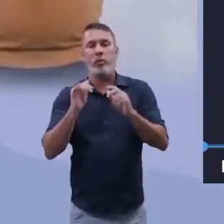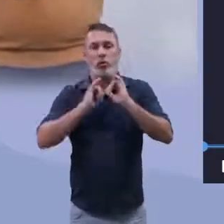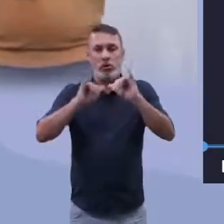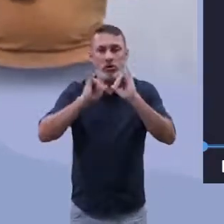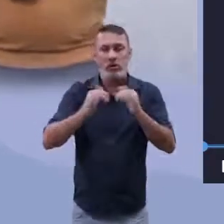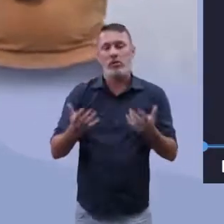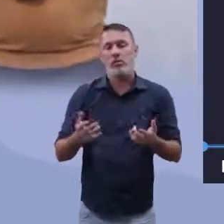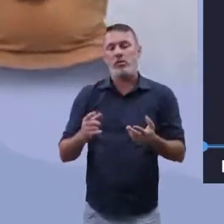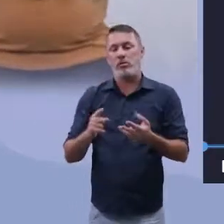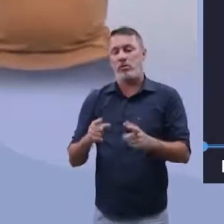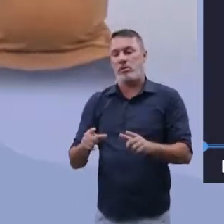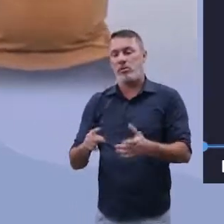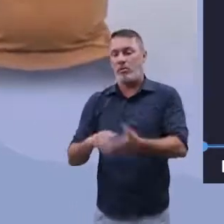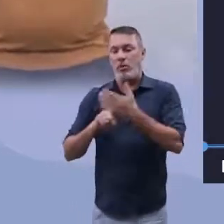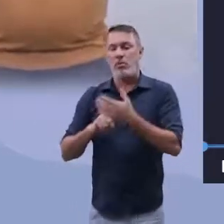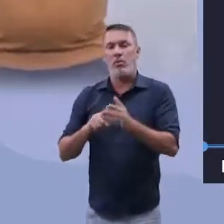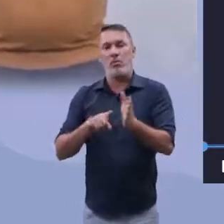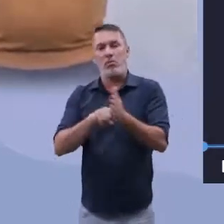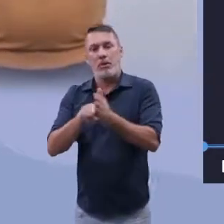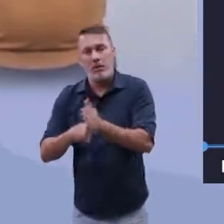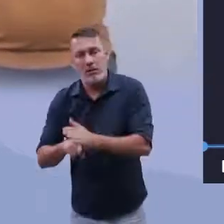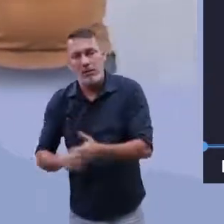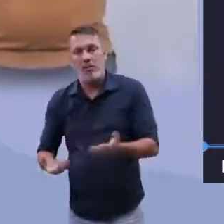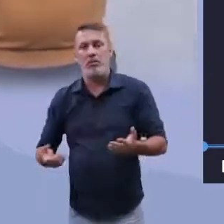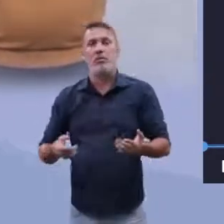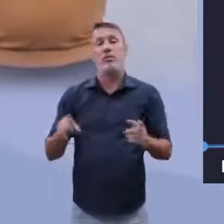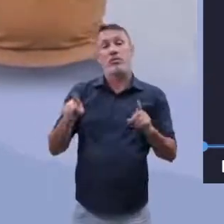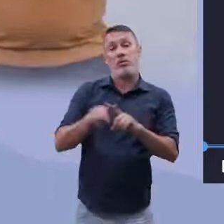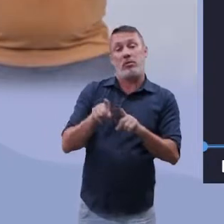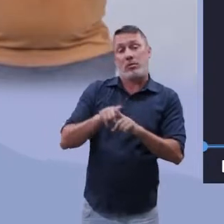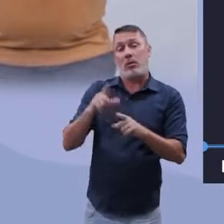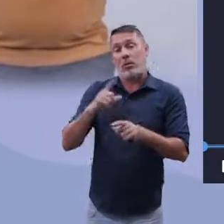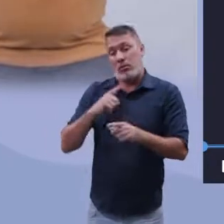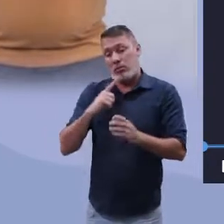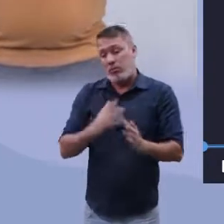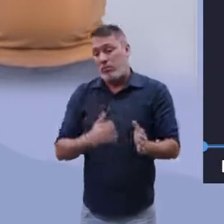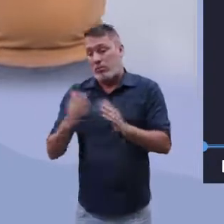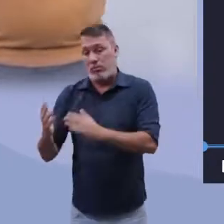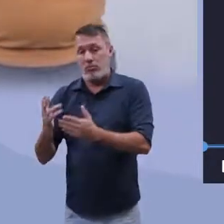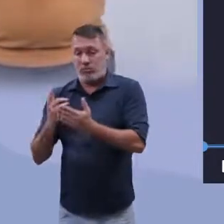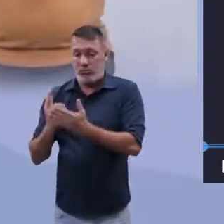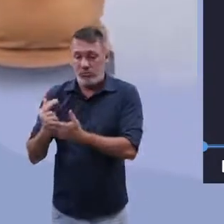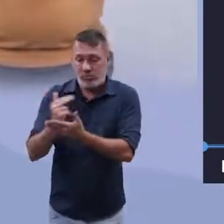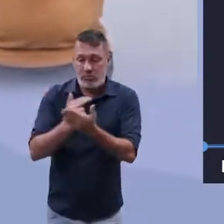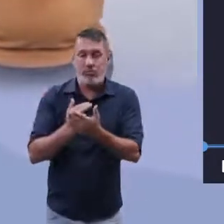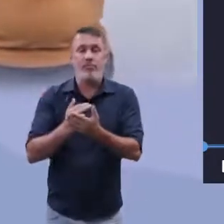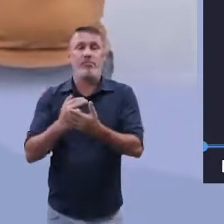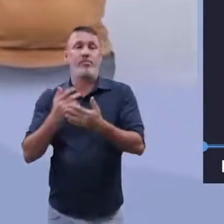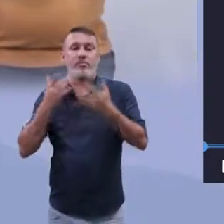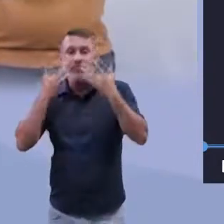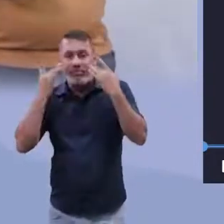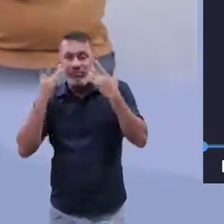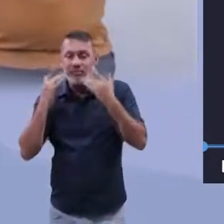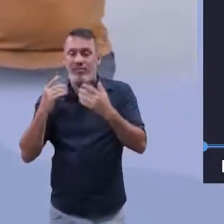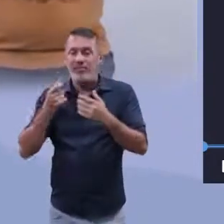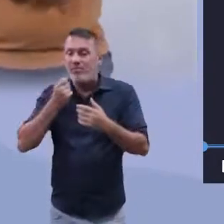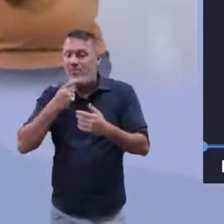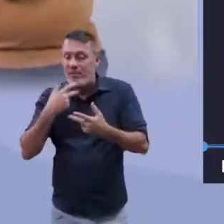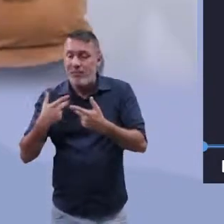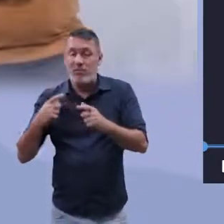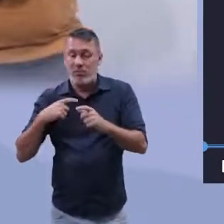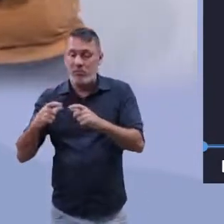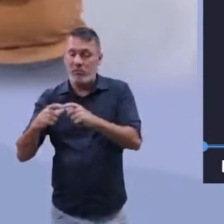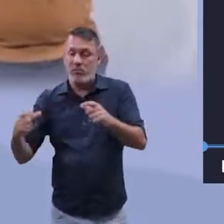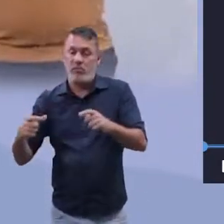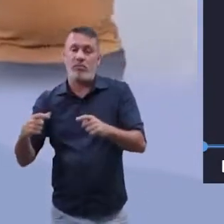notícia, algum pesquisador, algum influente da área, por exemplo, nesse caso seria um jornalista, alguém que pesquisa